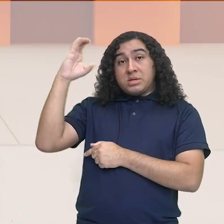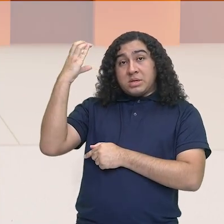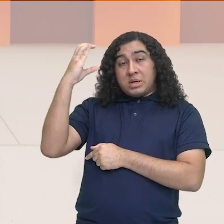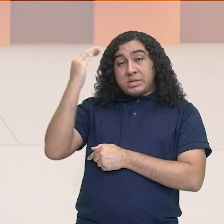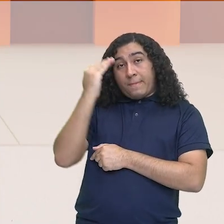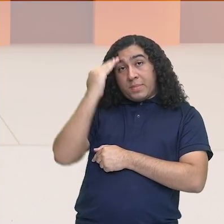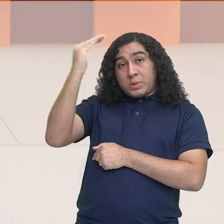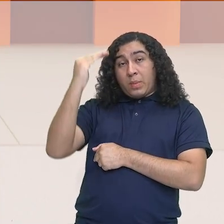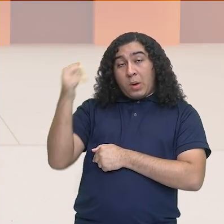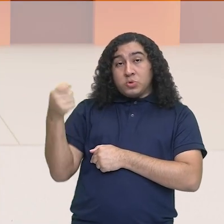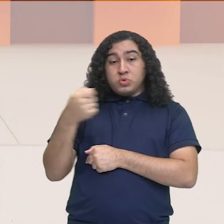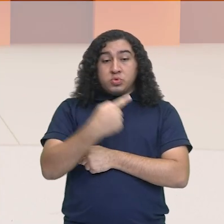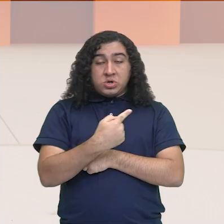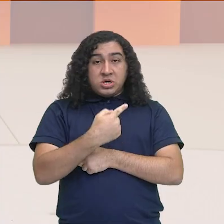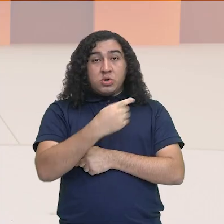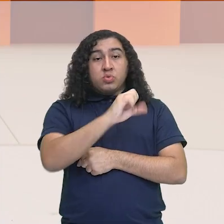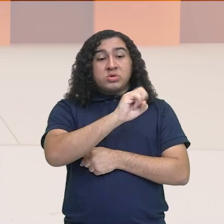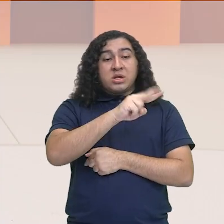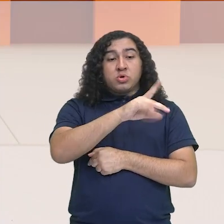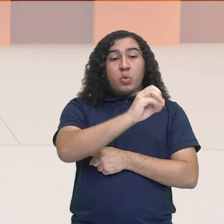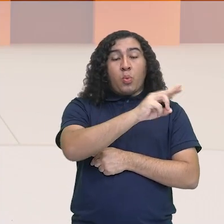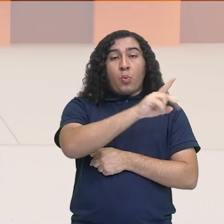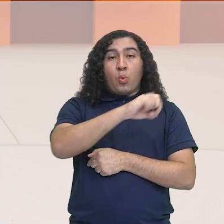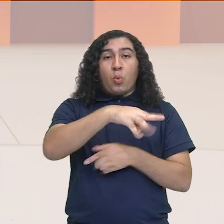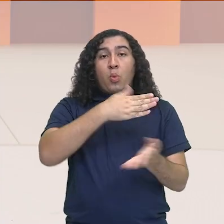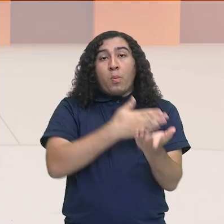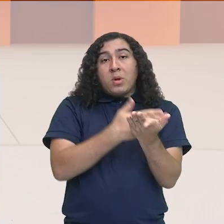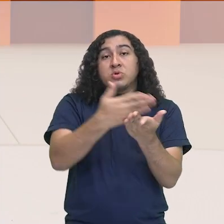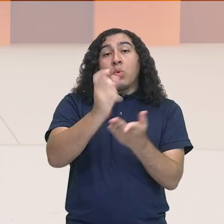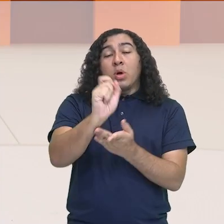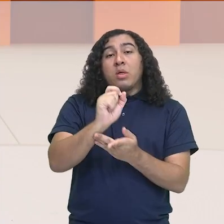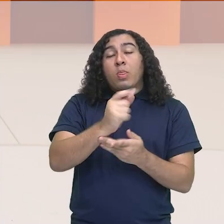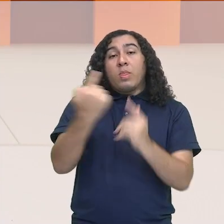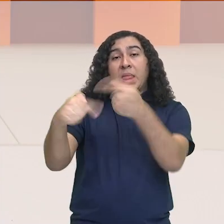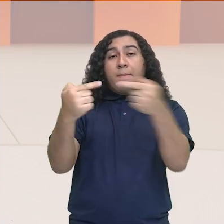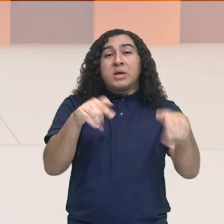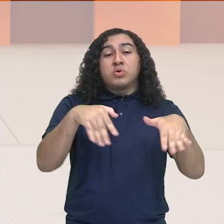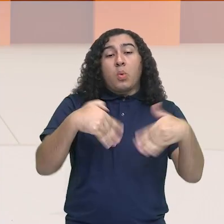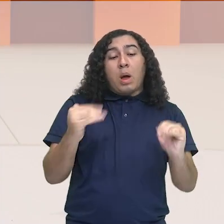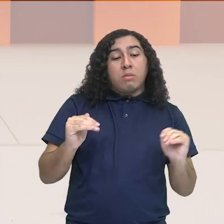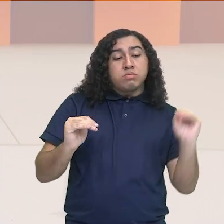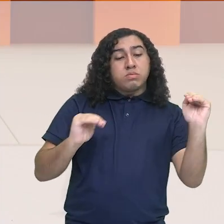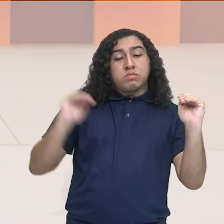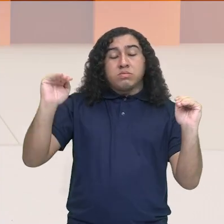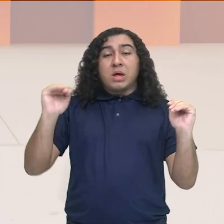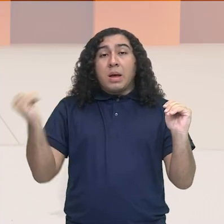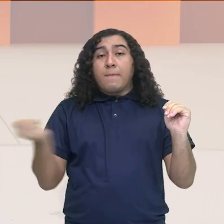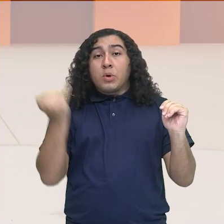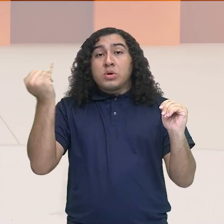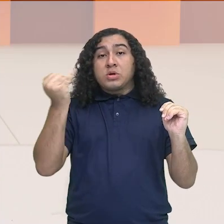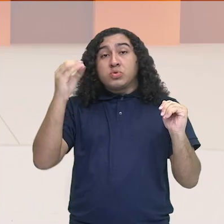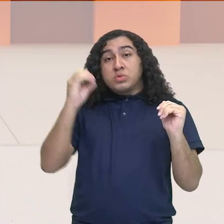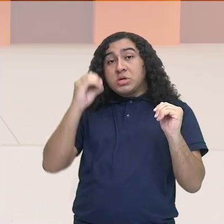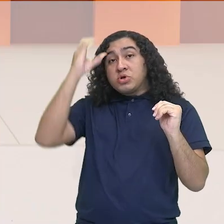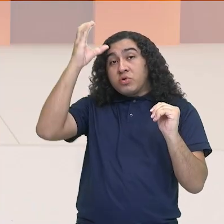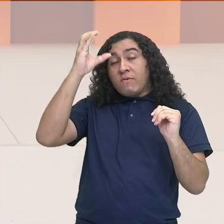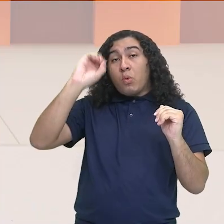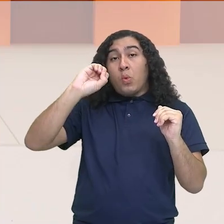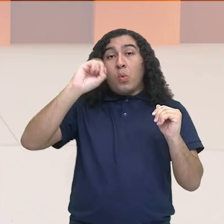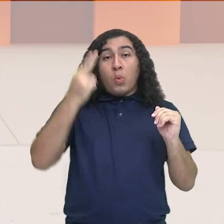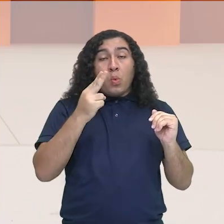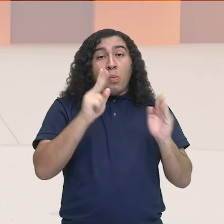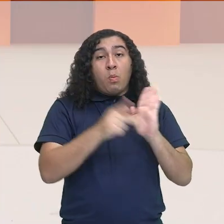comum, iniciou-se um debate sobre que conhecimento é mais importante, o conhecimento científico